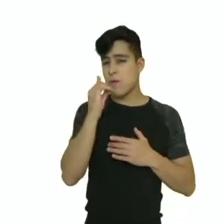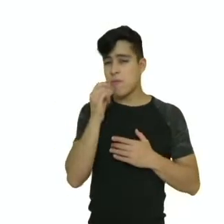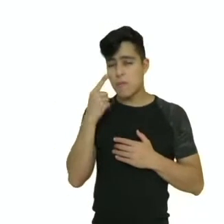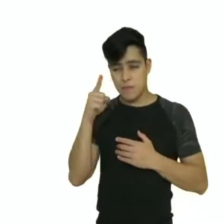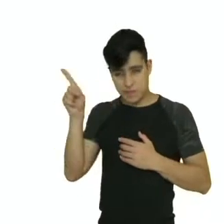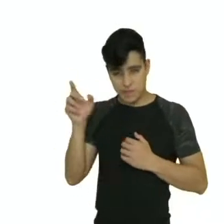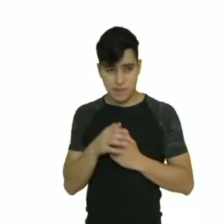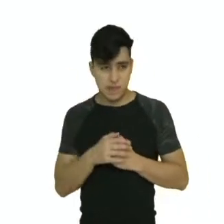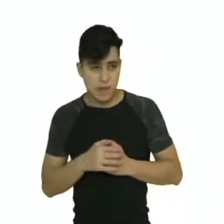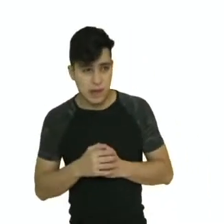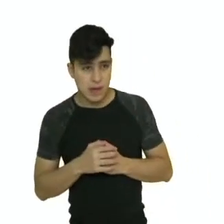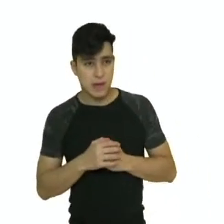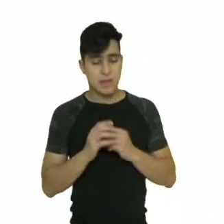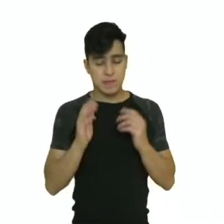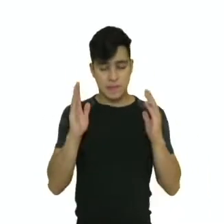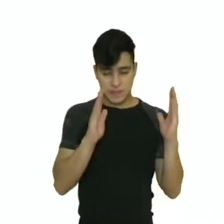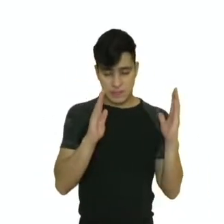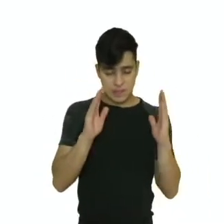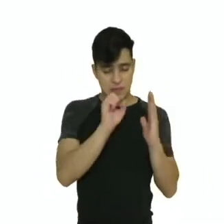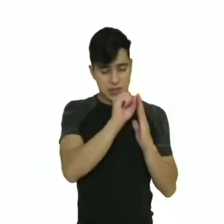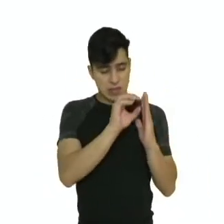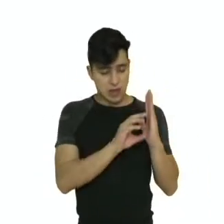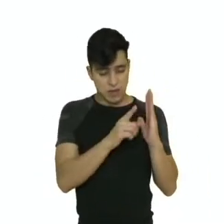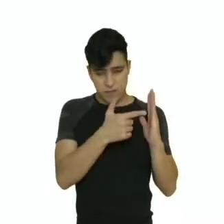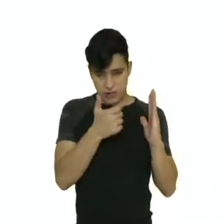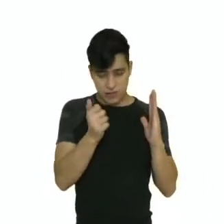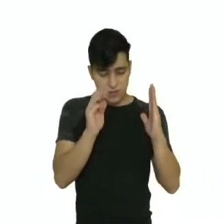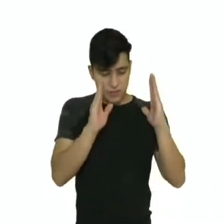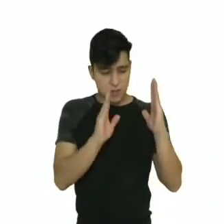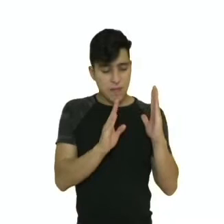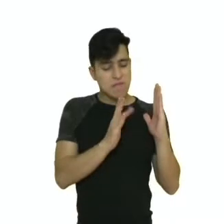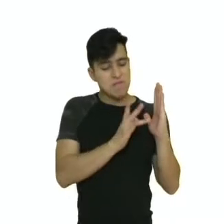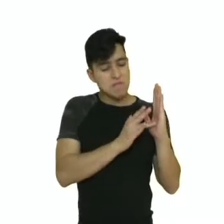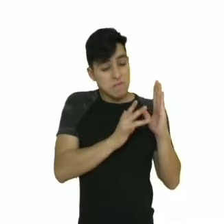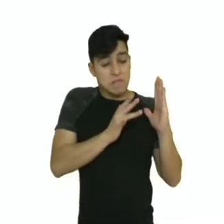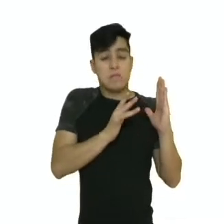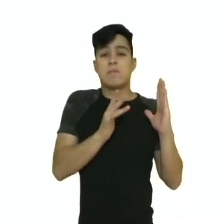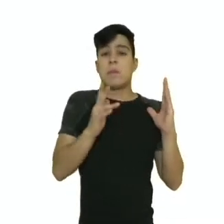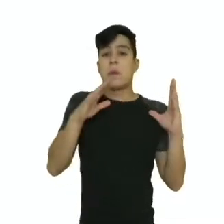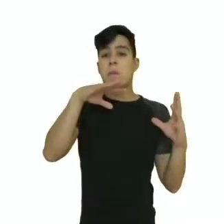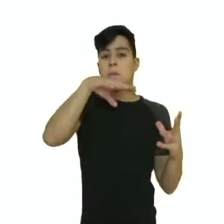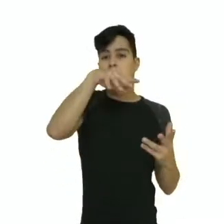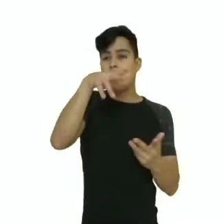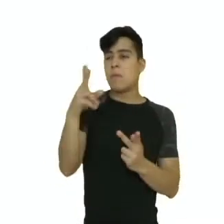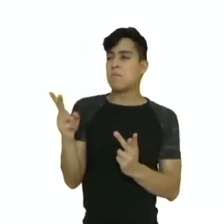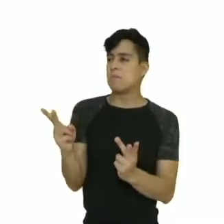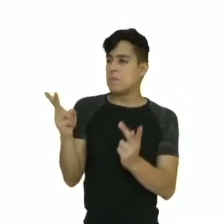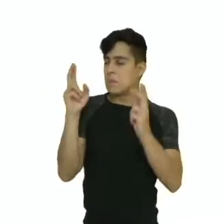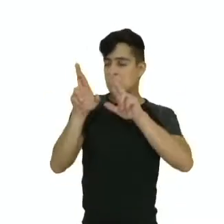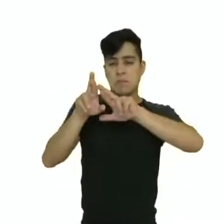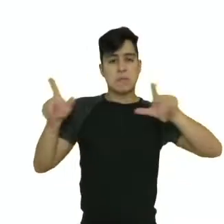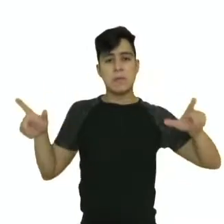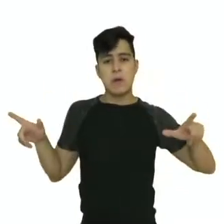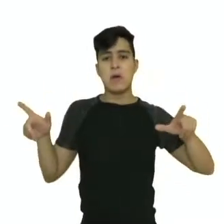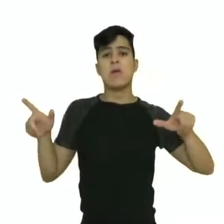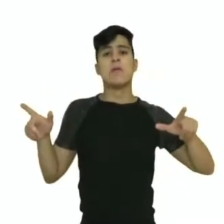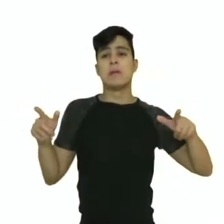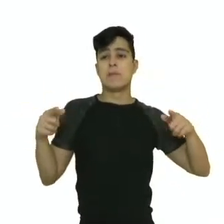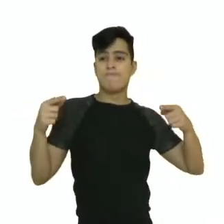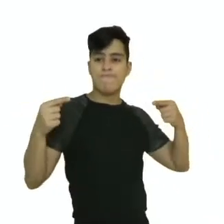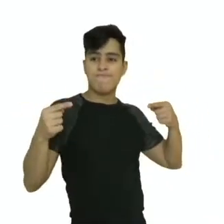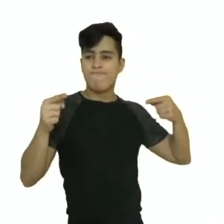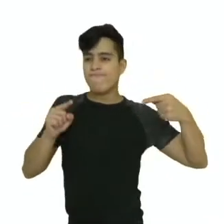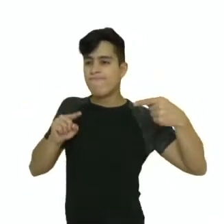primeira década do século XXI, o mundo assistiu então mudanças geopolíticas, que têm definido um